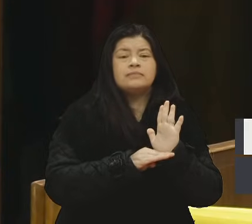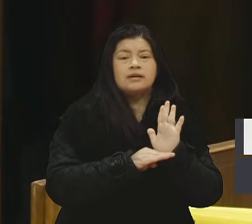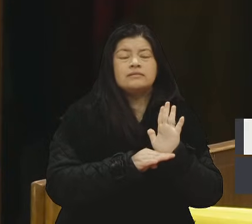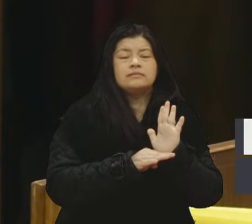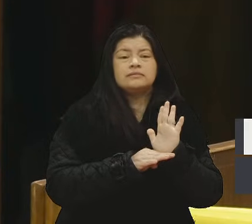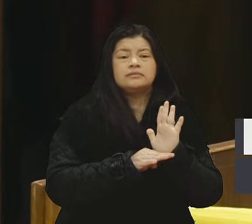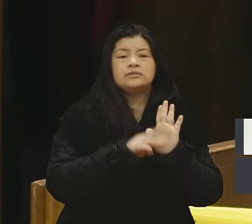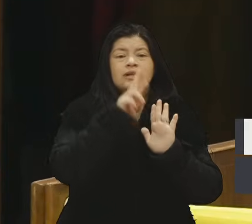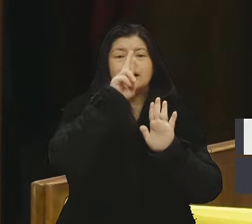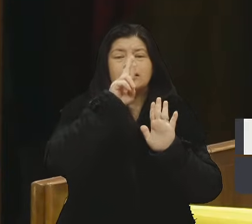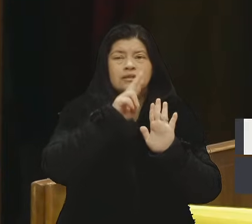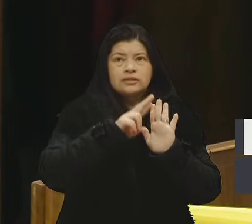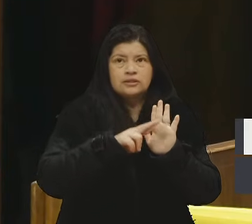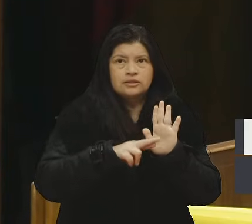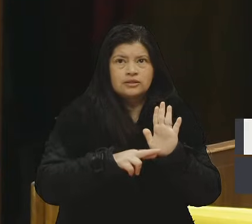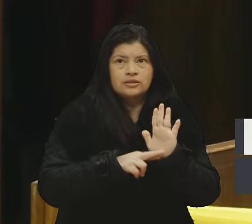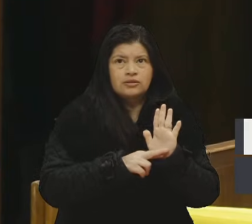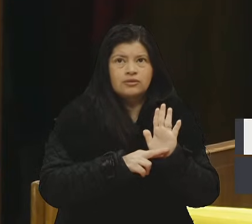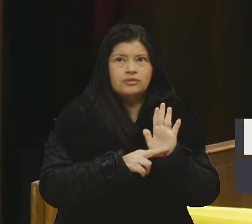Xavier